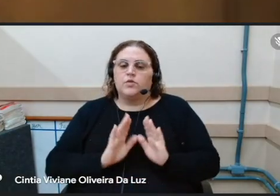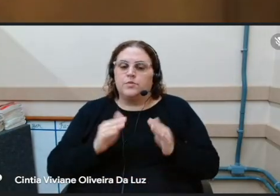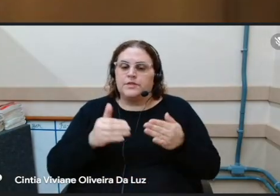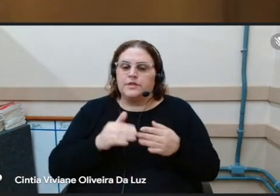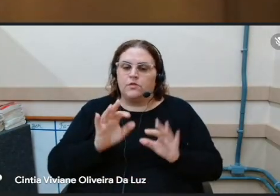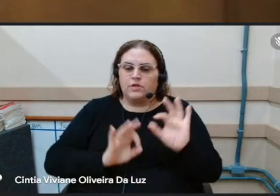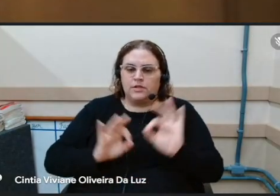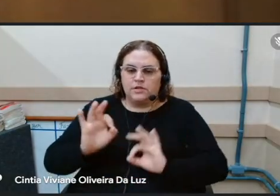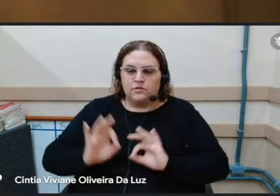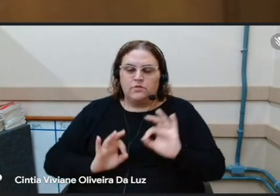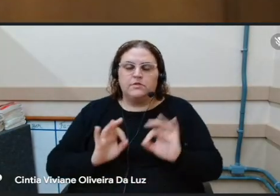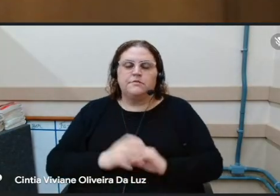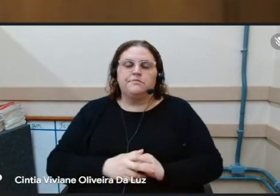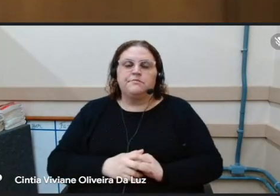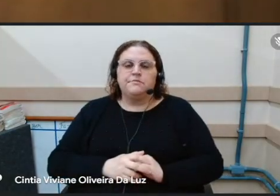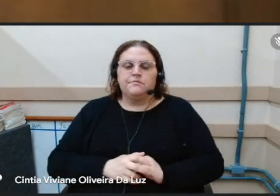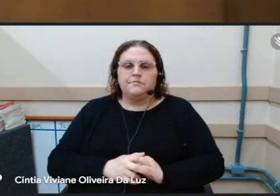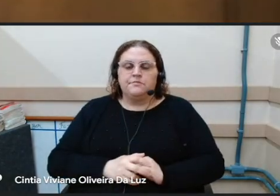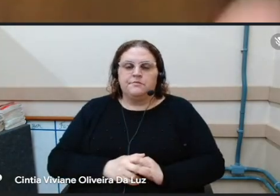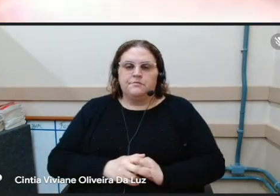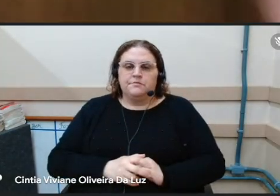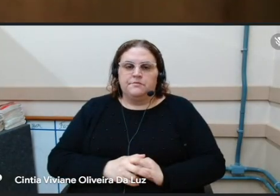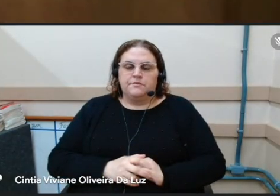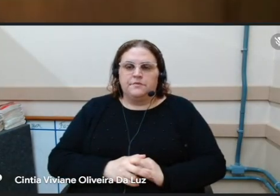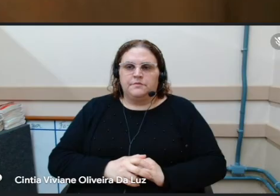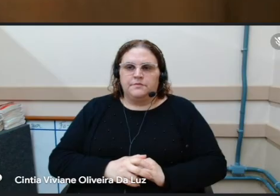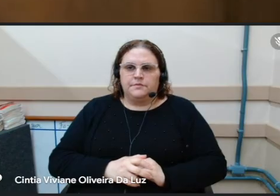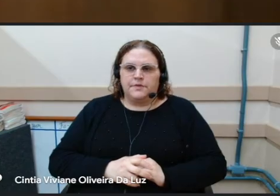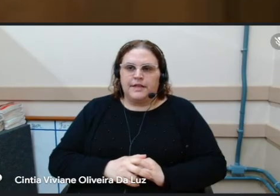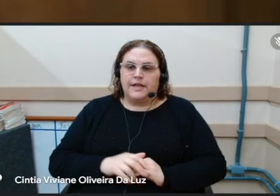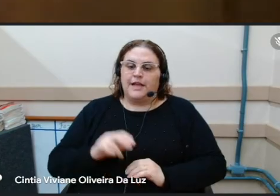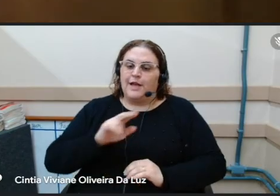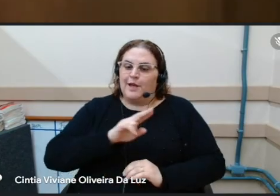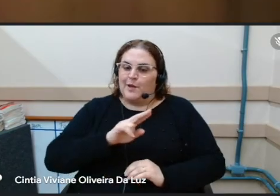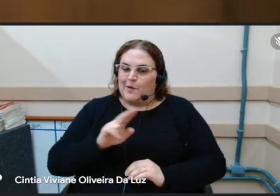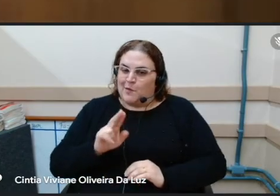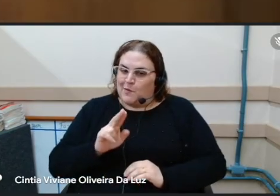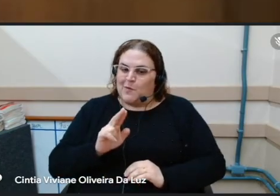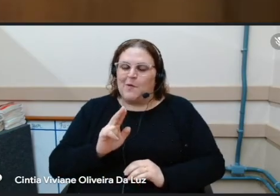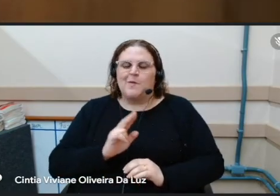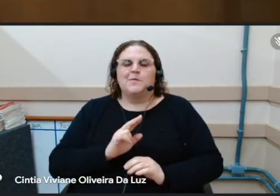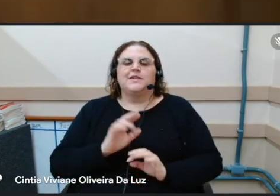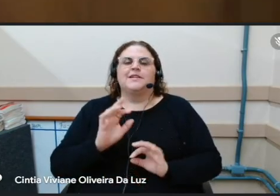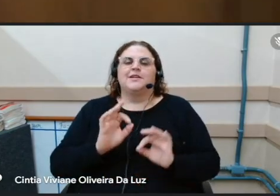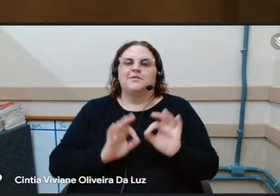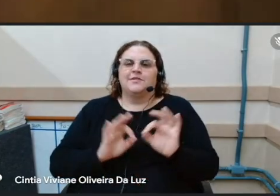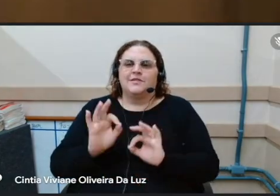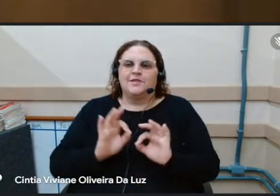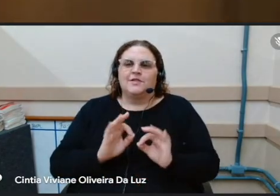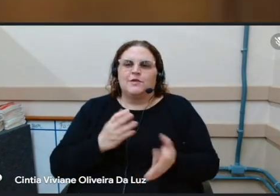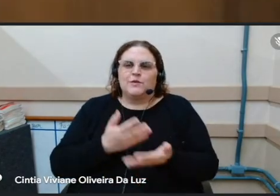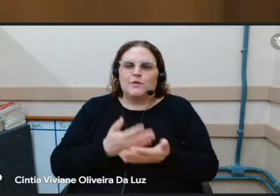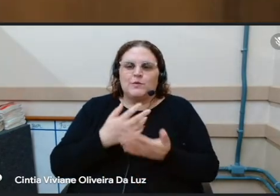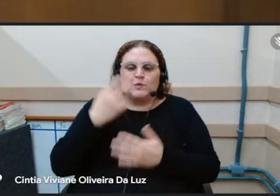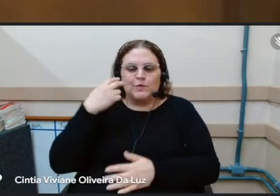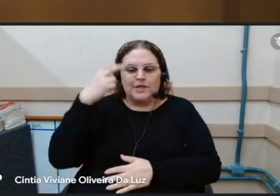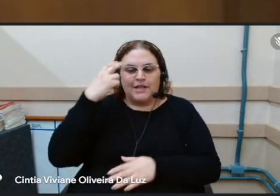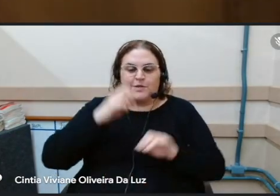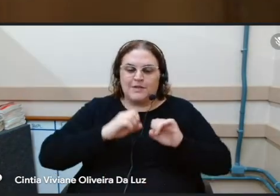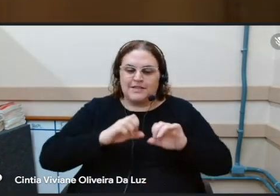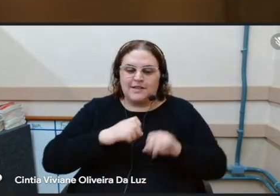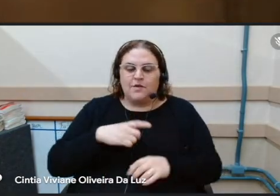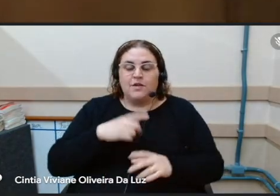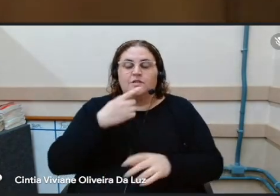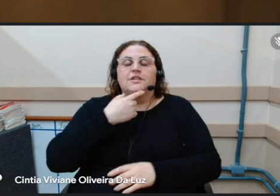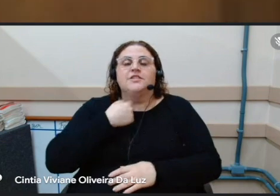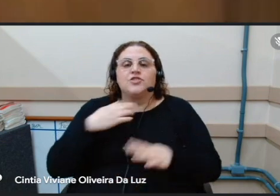eu vou repetir em nome da comissão organizadora das Jornadas de estudos culturais em educação Eu desejo a